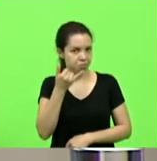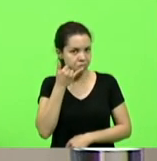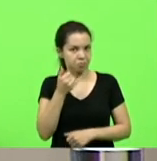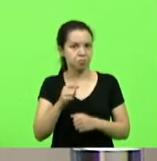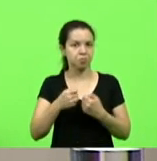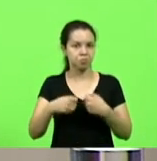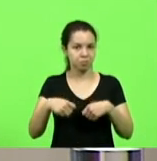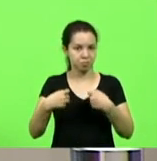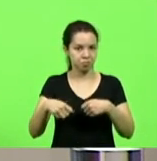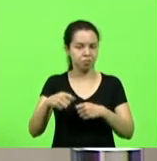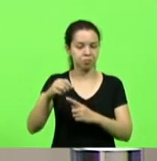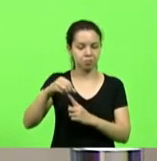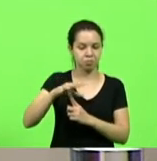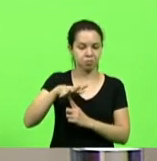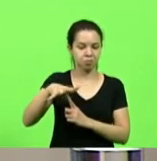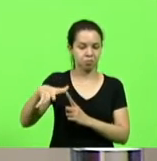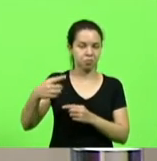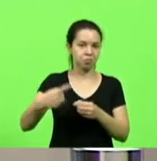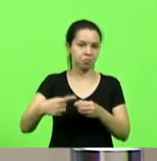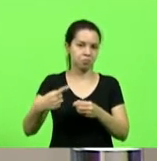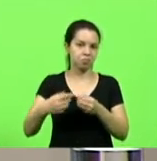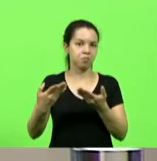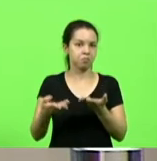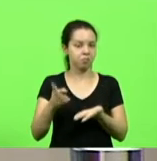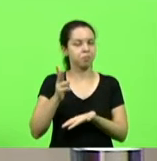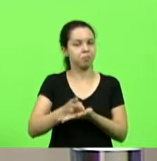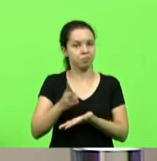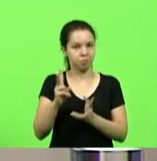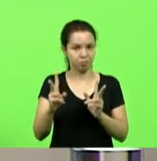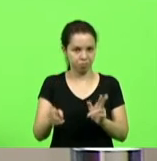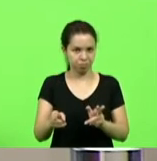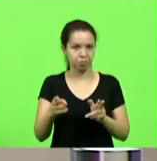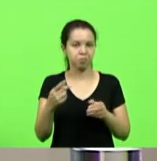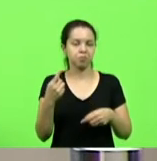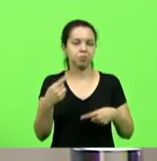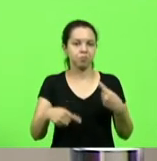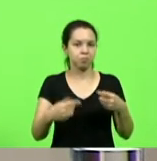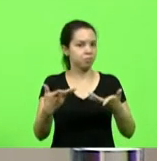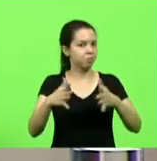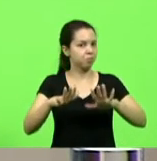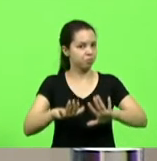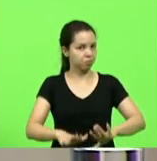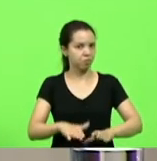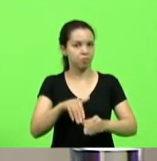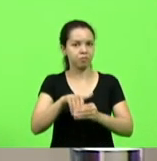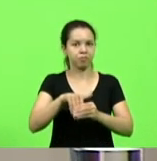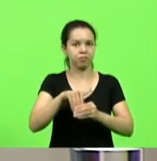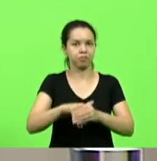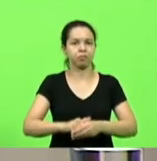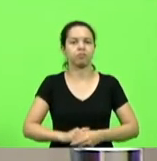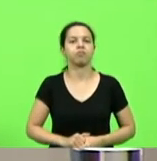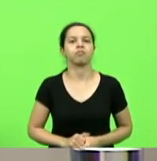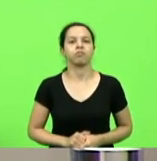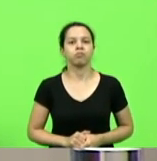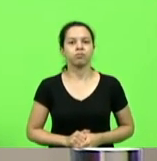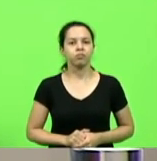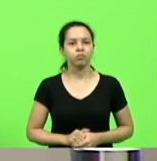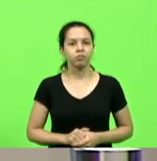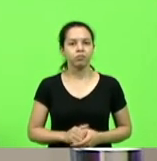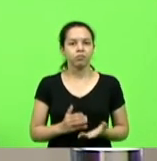município de Urubici. Em discussão? Não havendo quem queira discutir, em votação. Deputados que aprovam, permaneçam como se